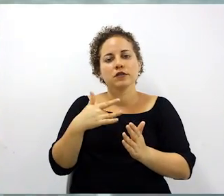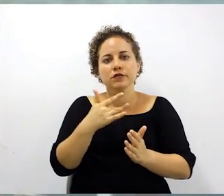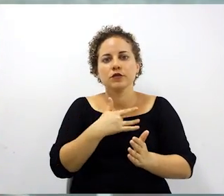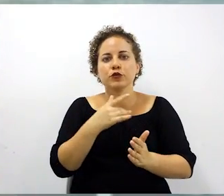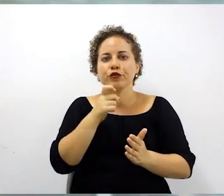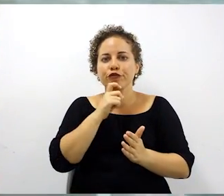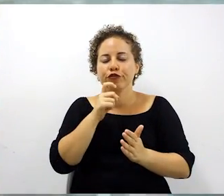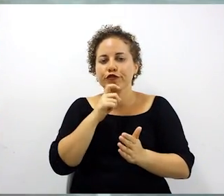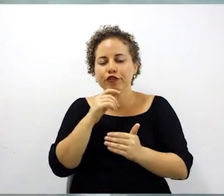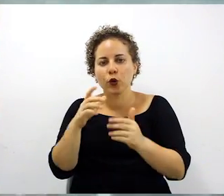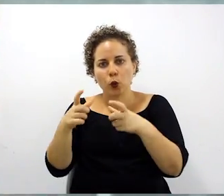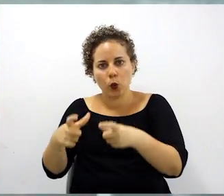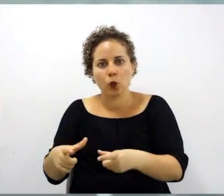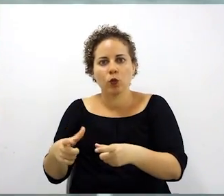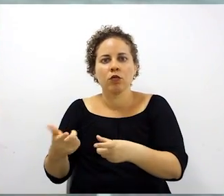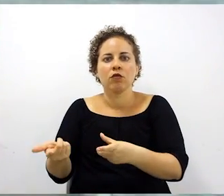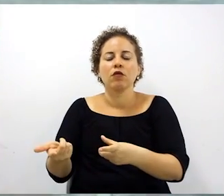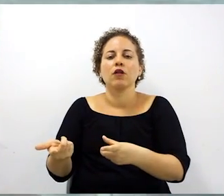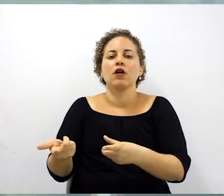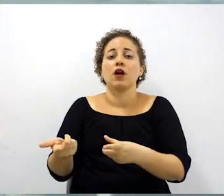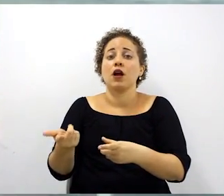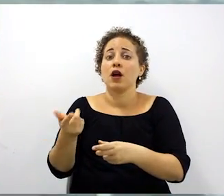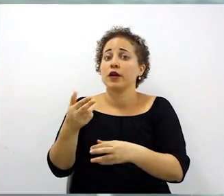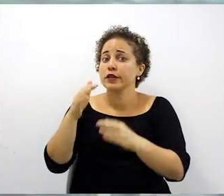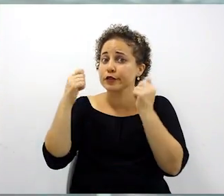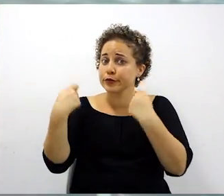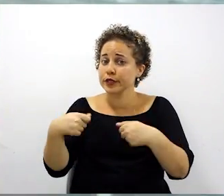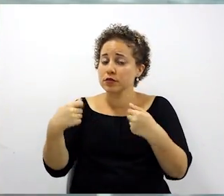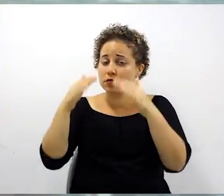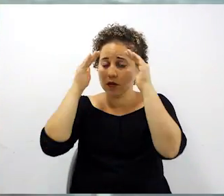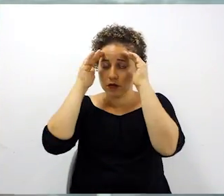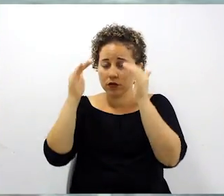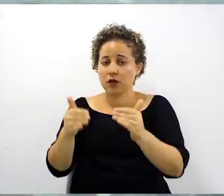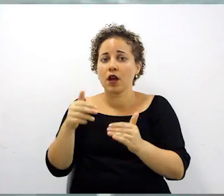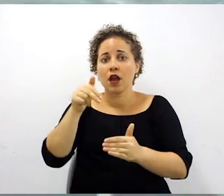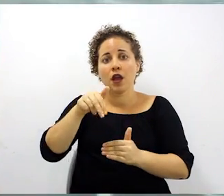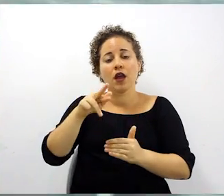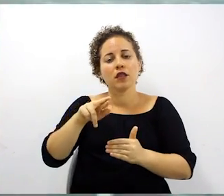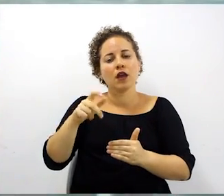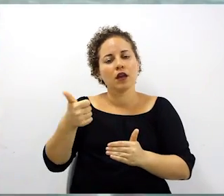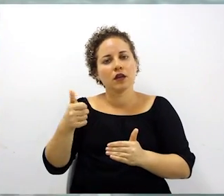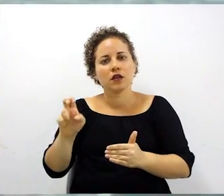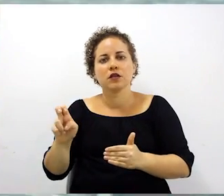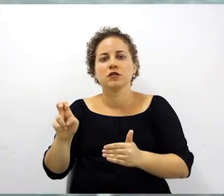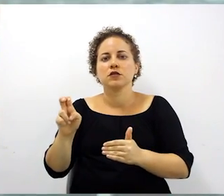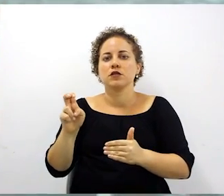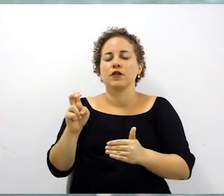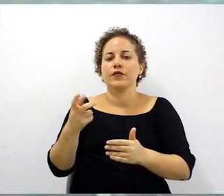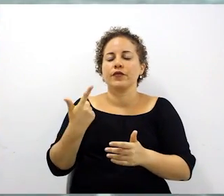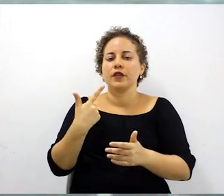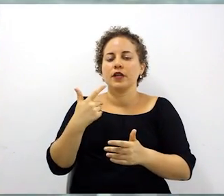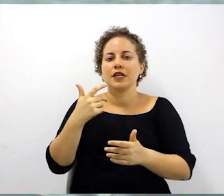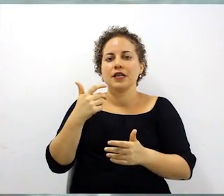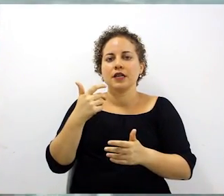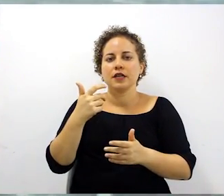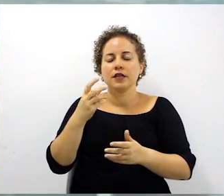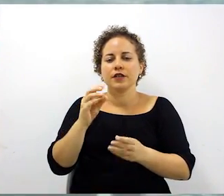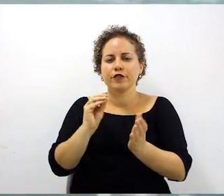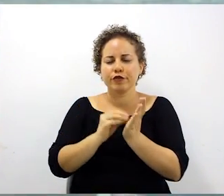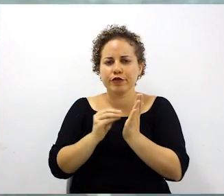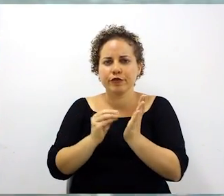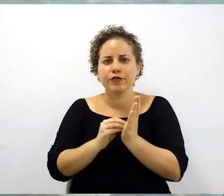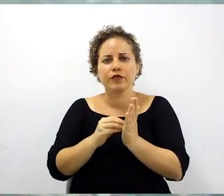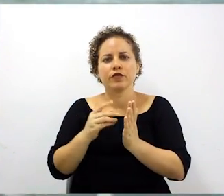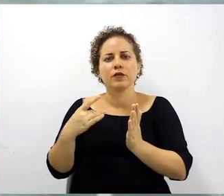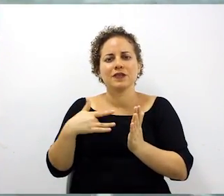exposição não seja respeitado. Mas eu quero que vocês pesquisem na NR 15, que é uma norma que trata de insalubridade, e